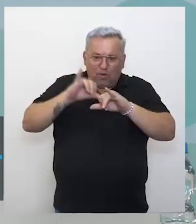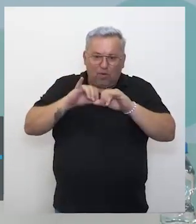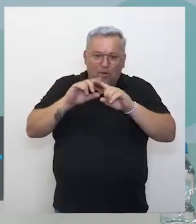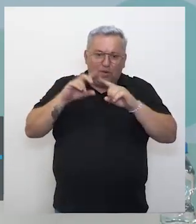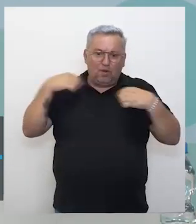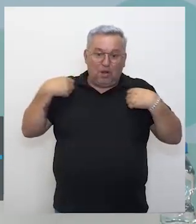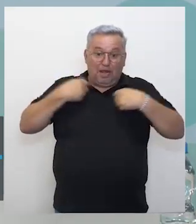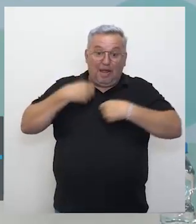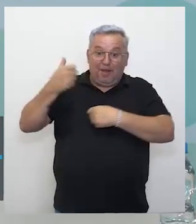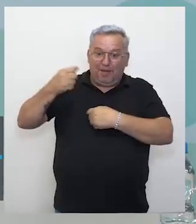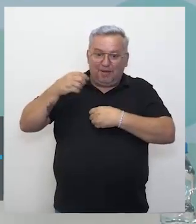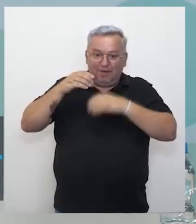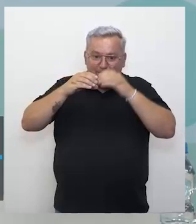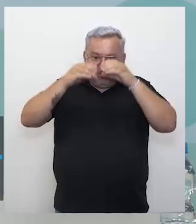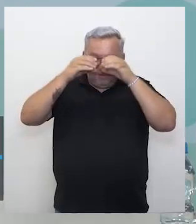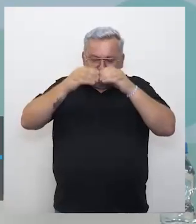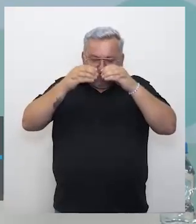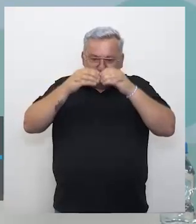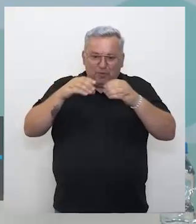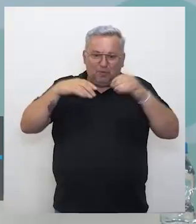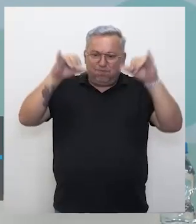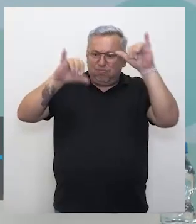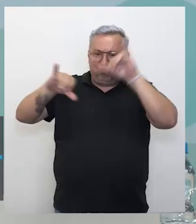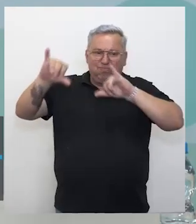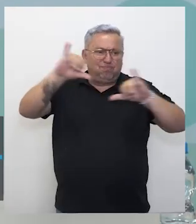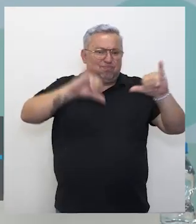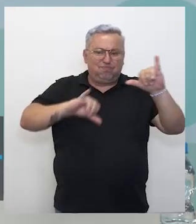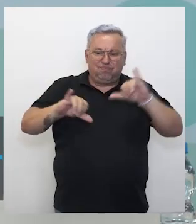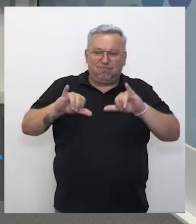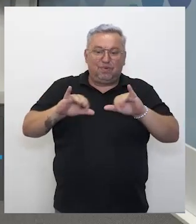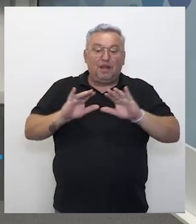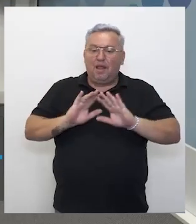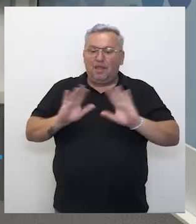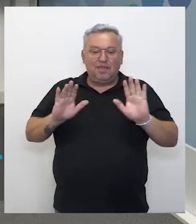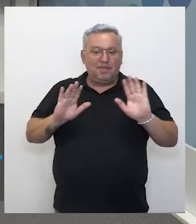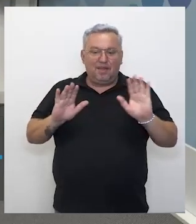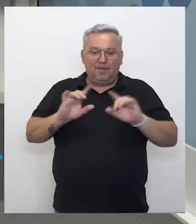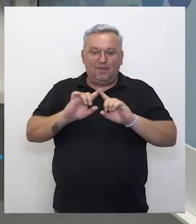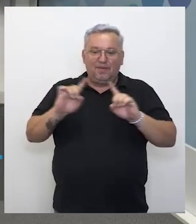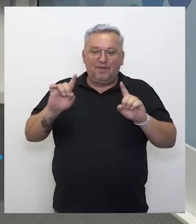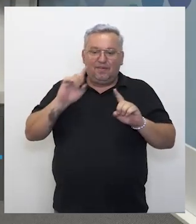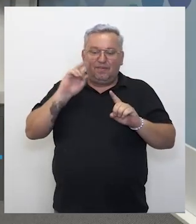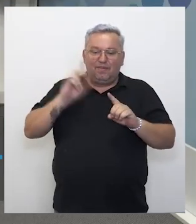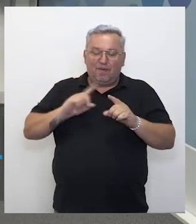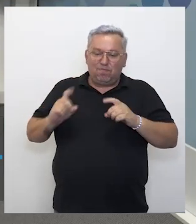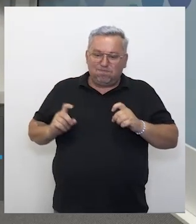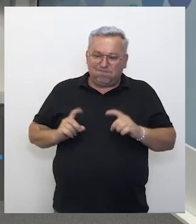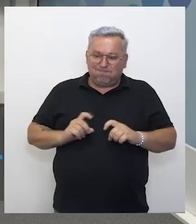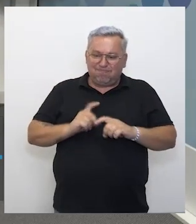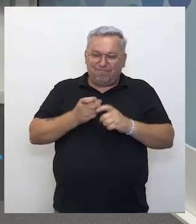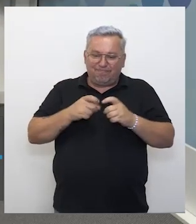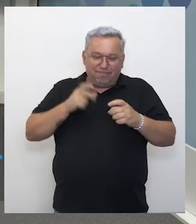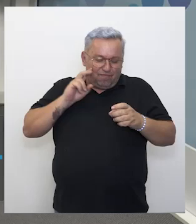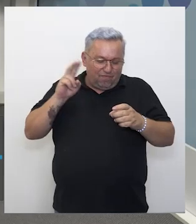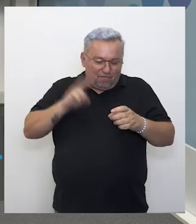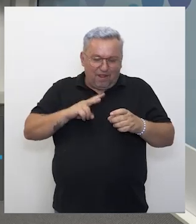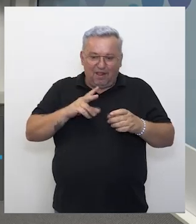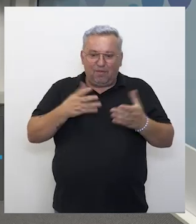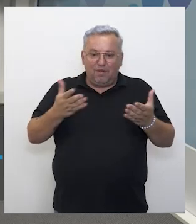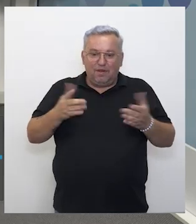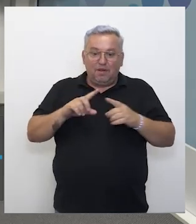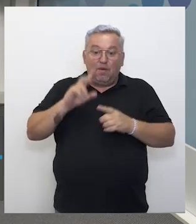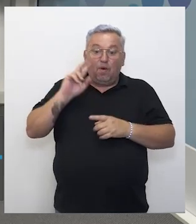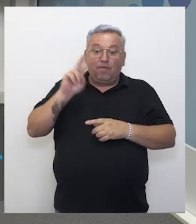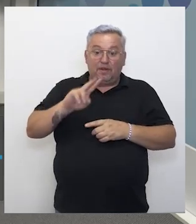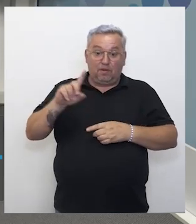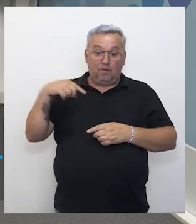jaleco branco, um monte de vidraria, Fazendo isso, pesquisa, né? aí com célula, com micro-organismos, né? Então, a visão